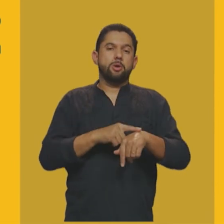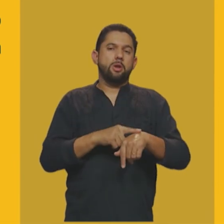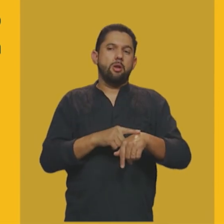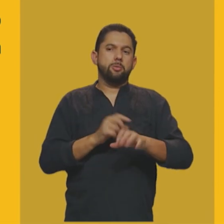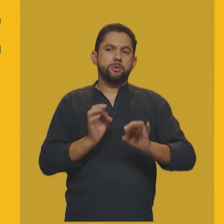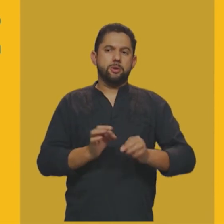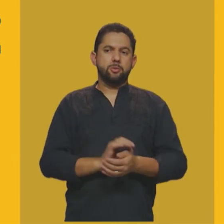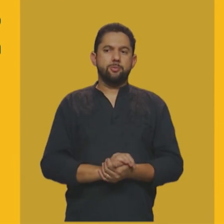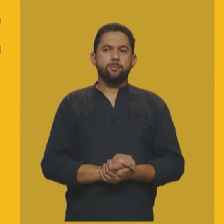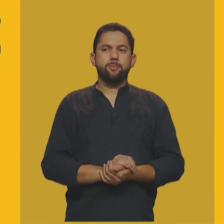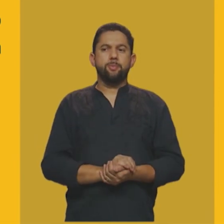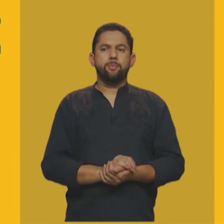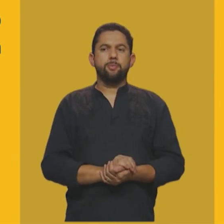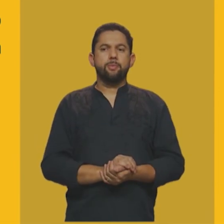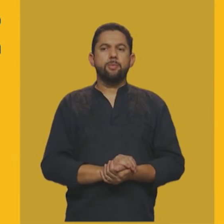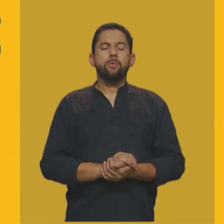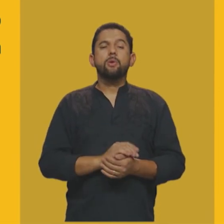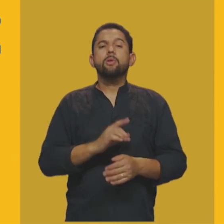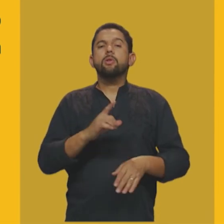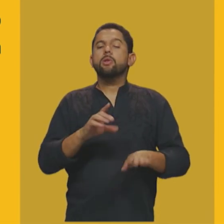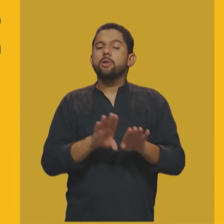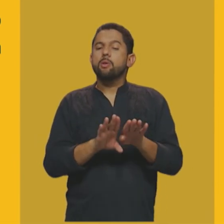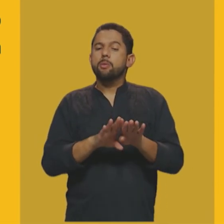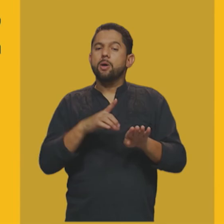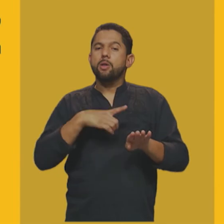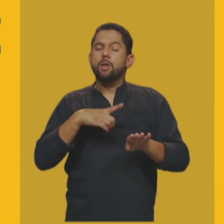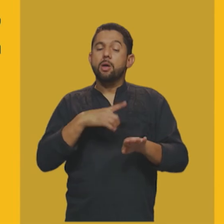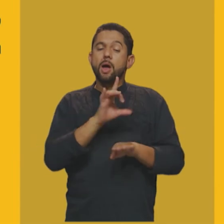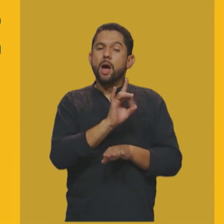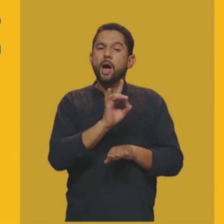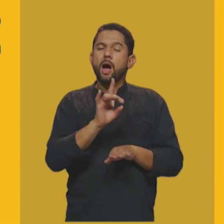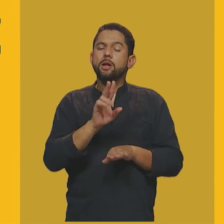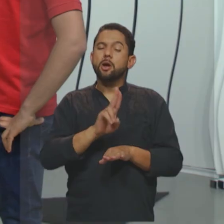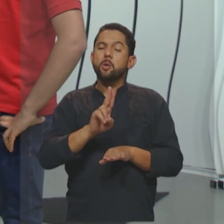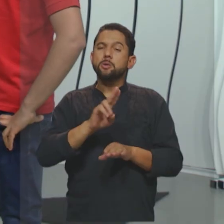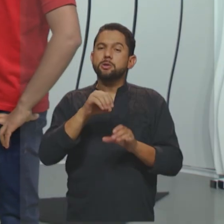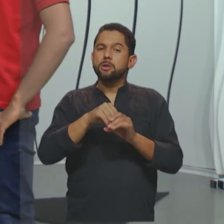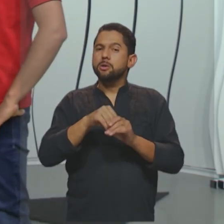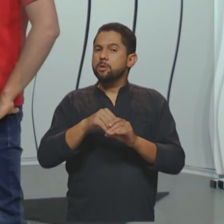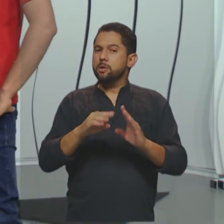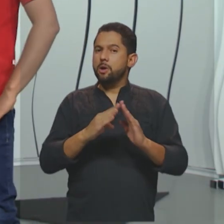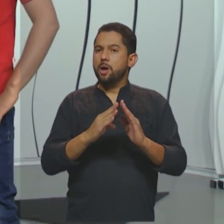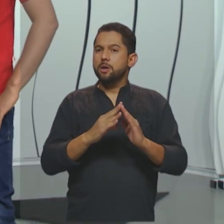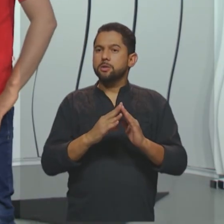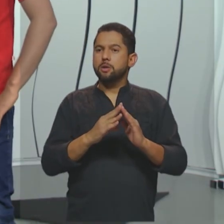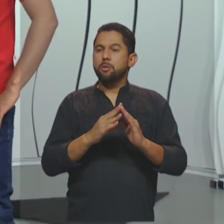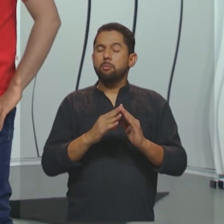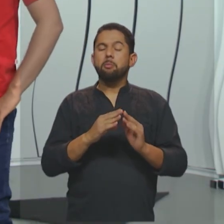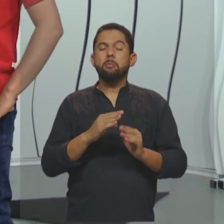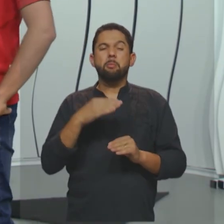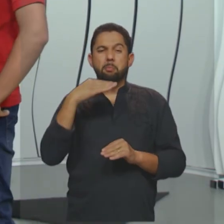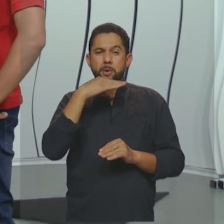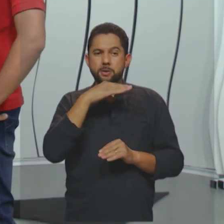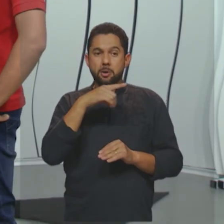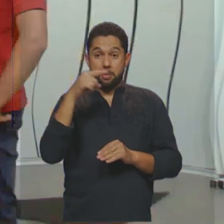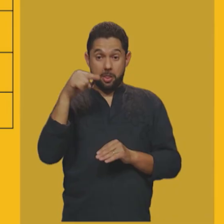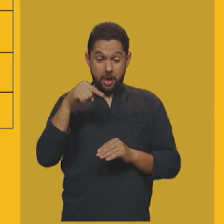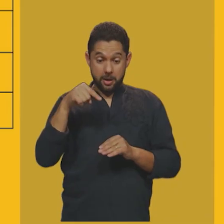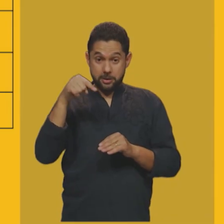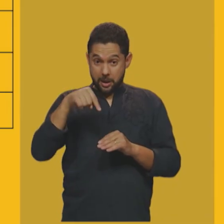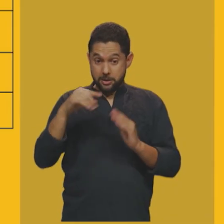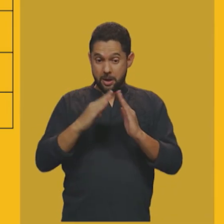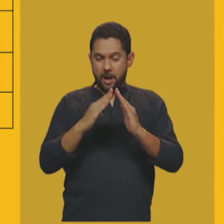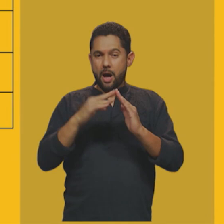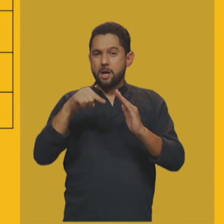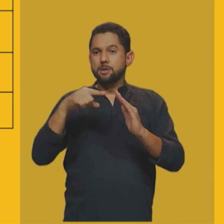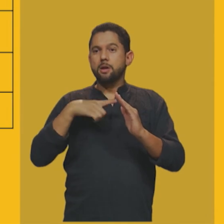potência e o tempo efetivo de uso diário de cada aparelho doméstico. Então veja bem, nessa casa nós temos o